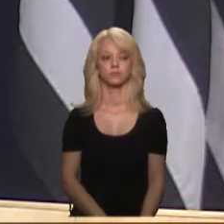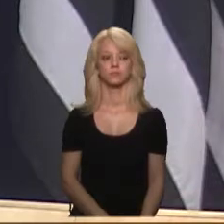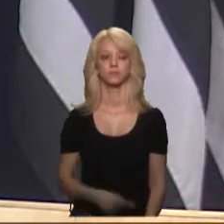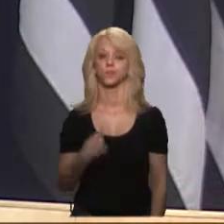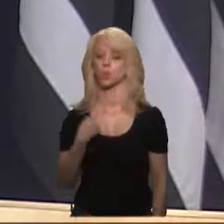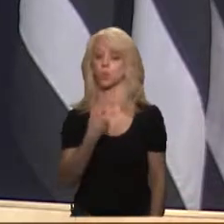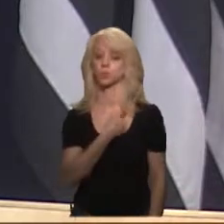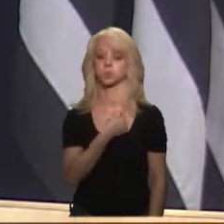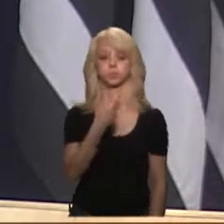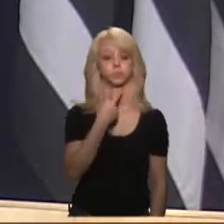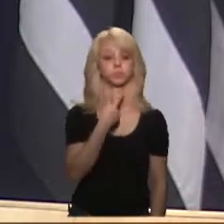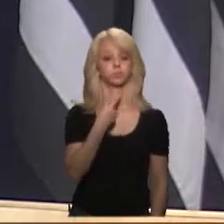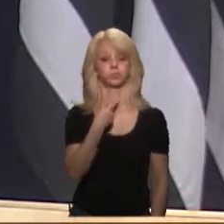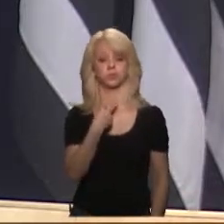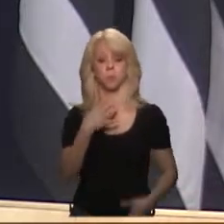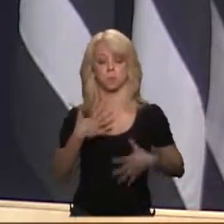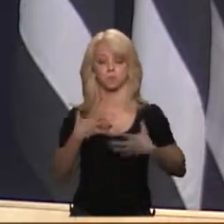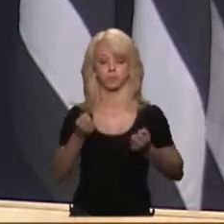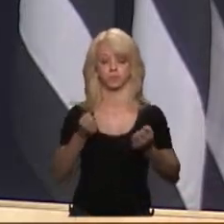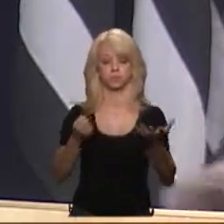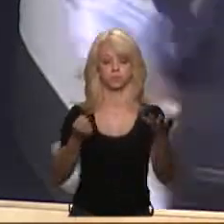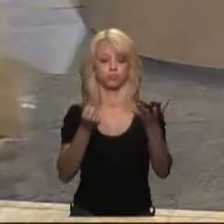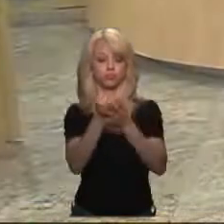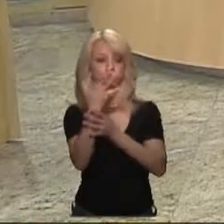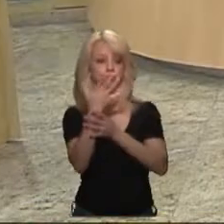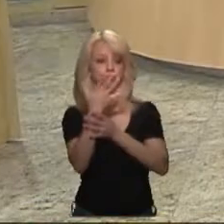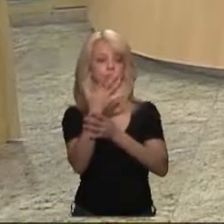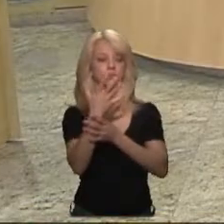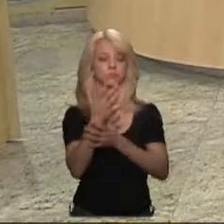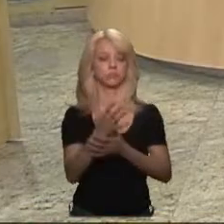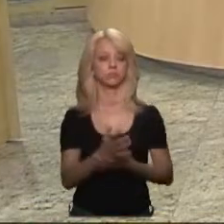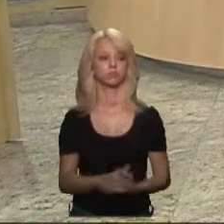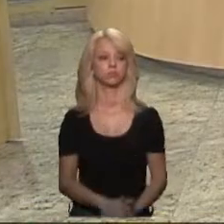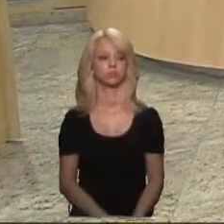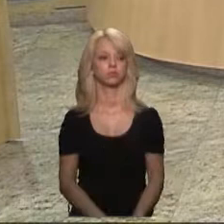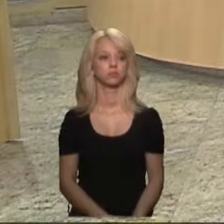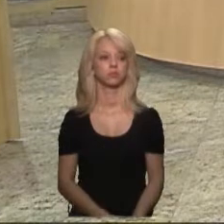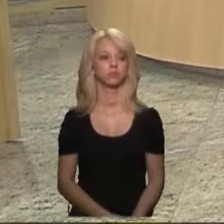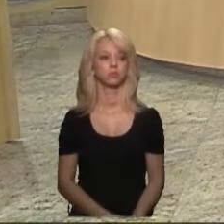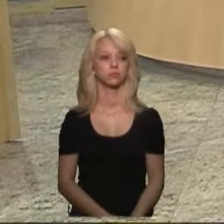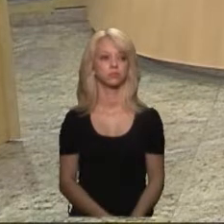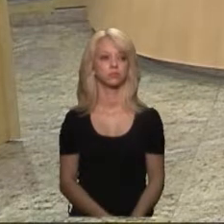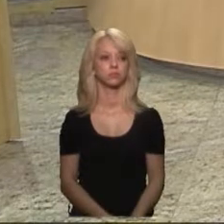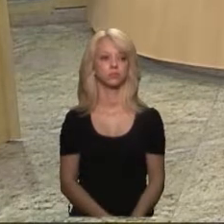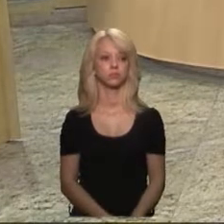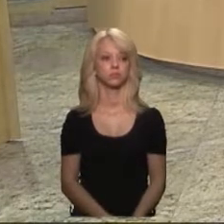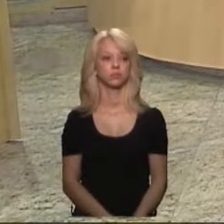aqui. Obrigado, senhor presidente. Vereador Douglas Carbone.